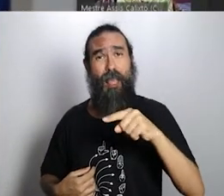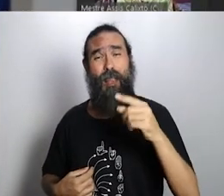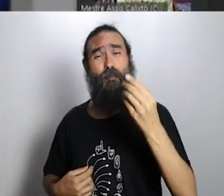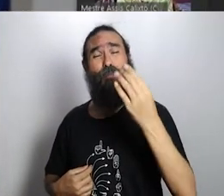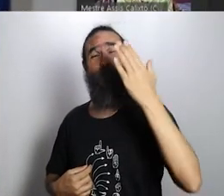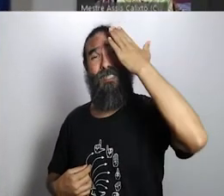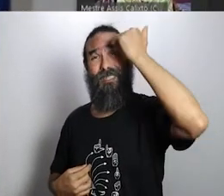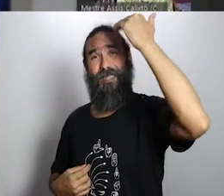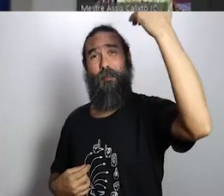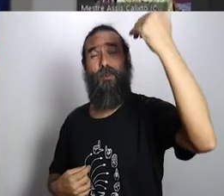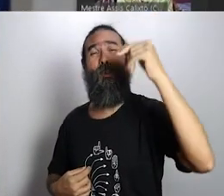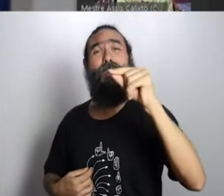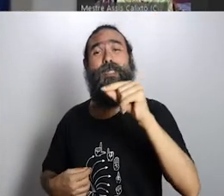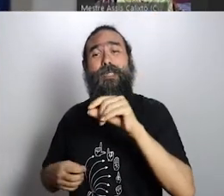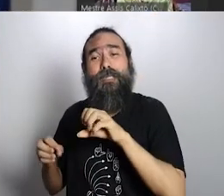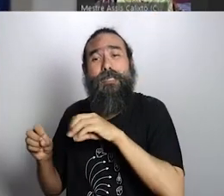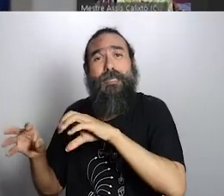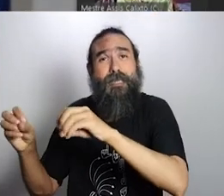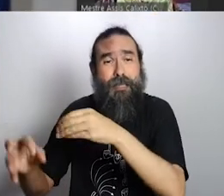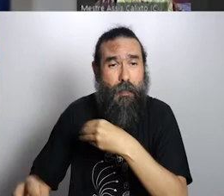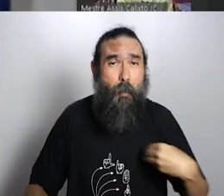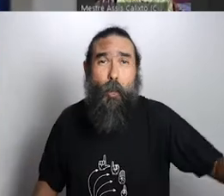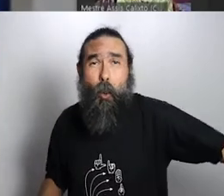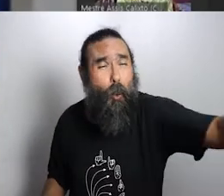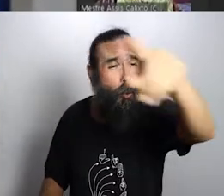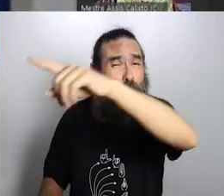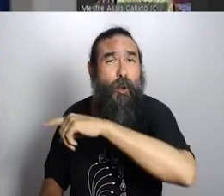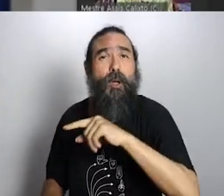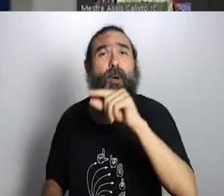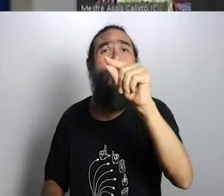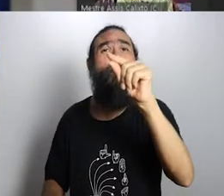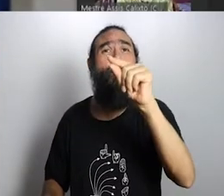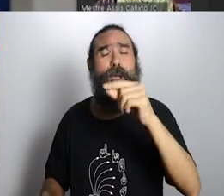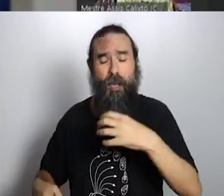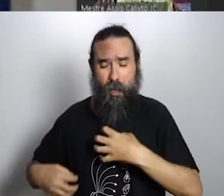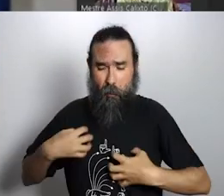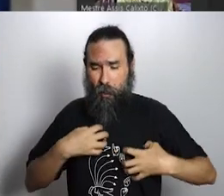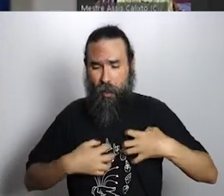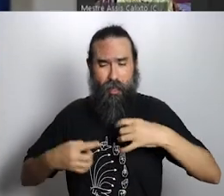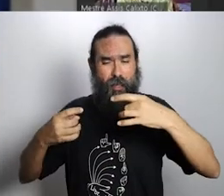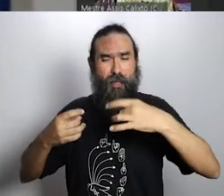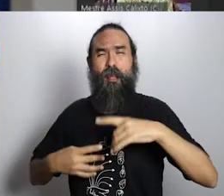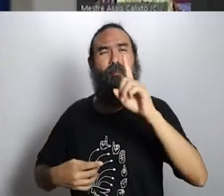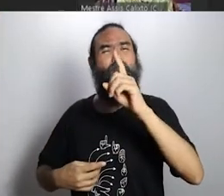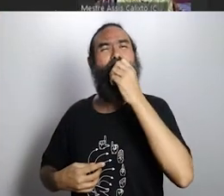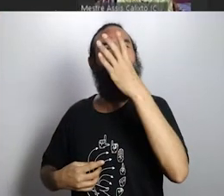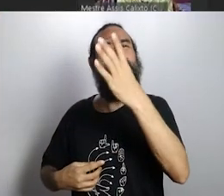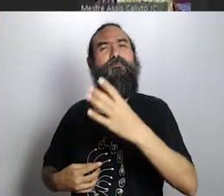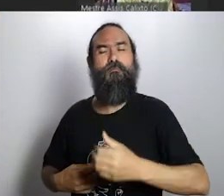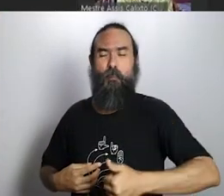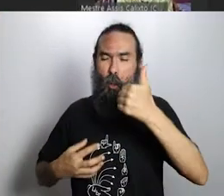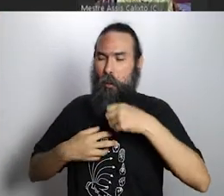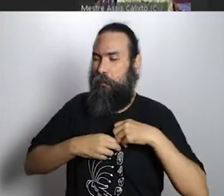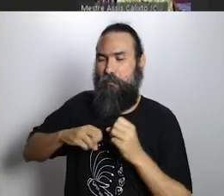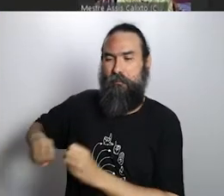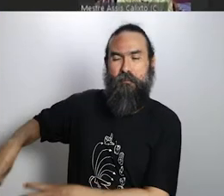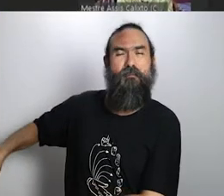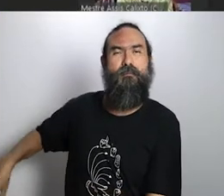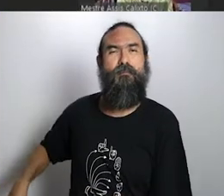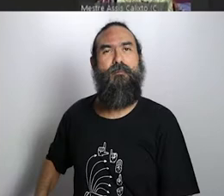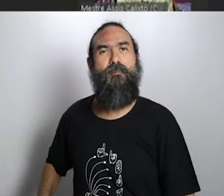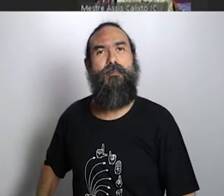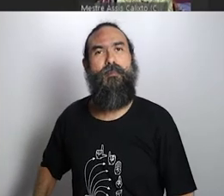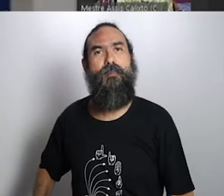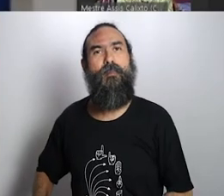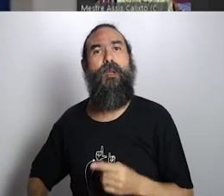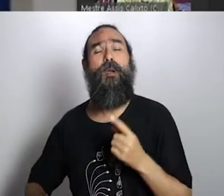guardar mágoa. Porque se fossem guardar mágoa, era um poço sem fim de mágoa. Porque